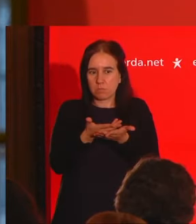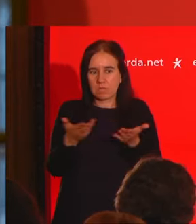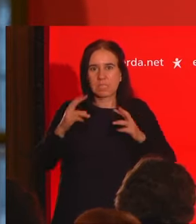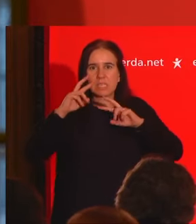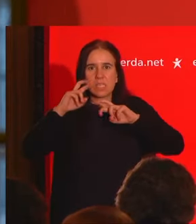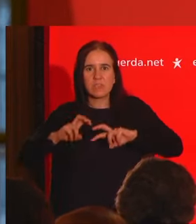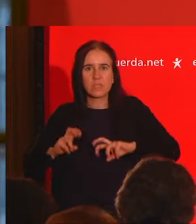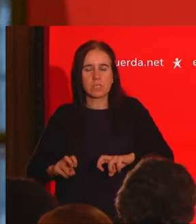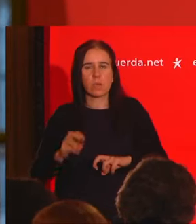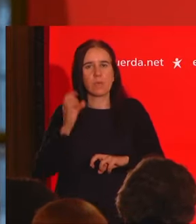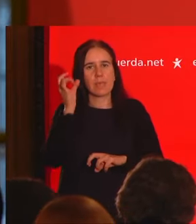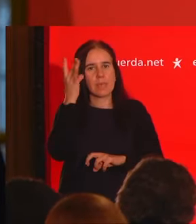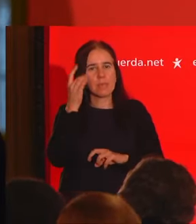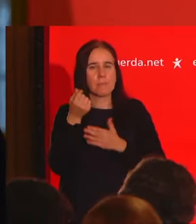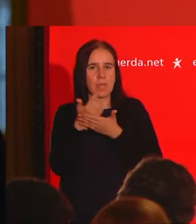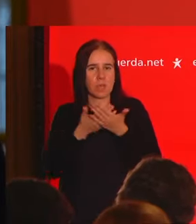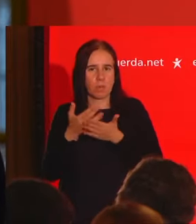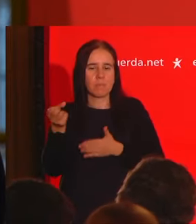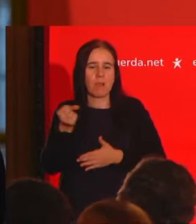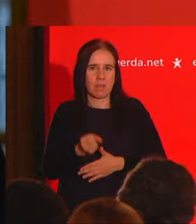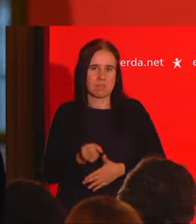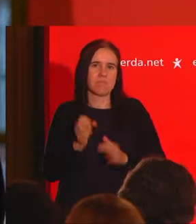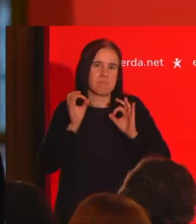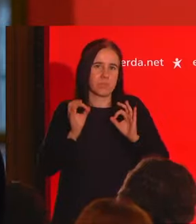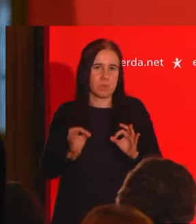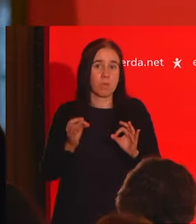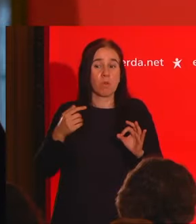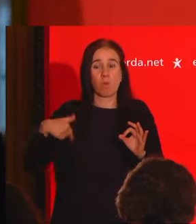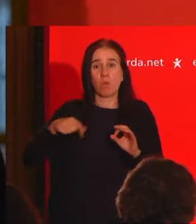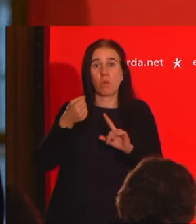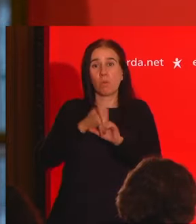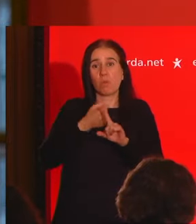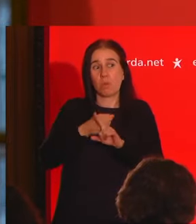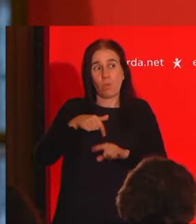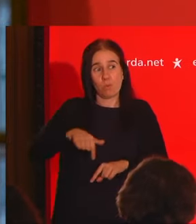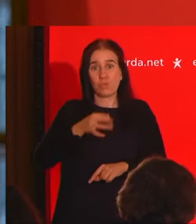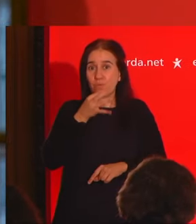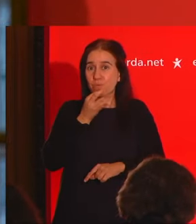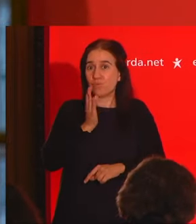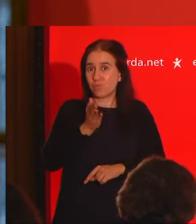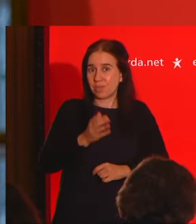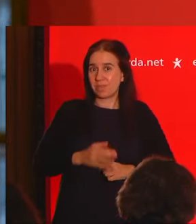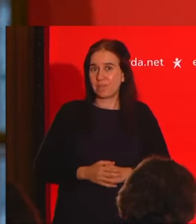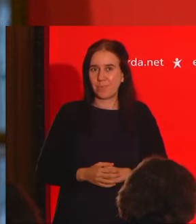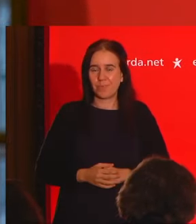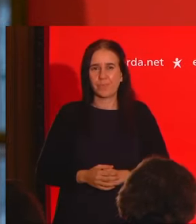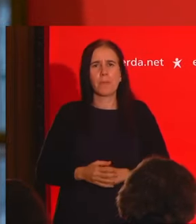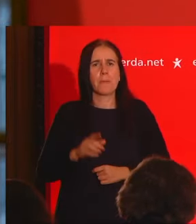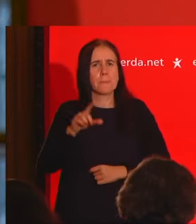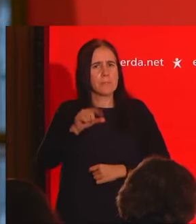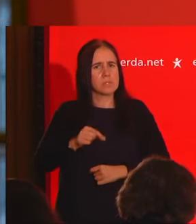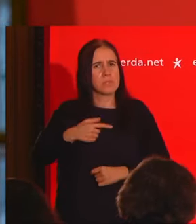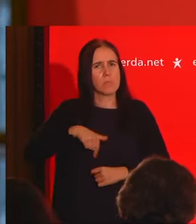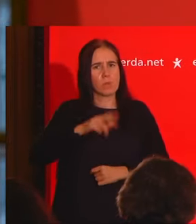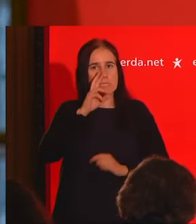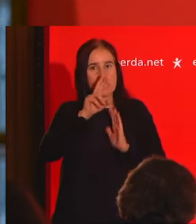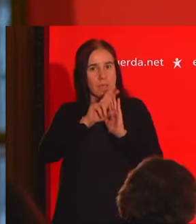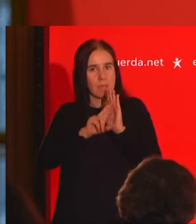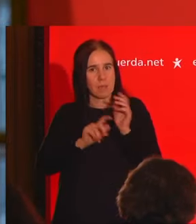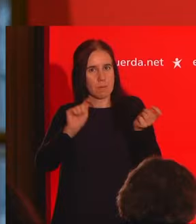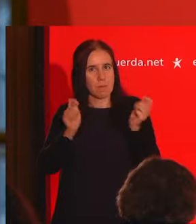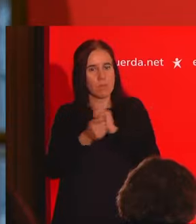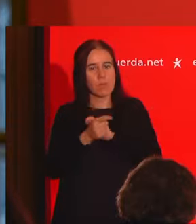investigação do crime económico, seguramente. Temos lutado por isso mesmo, hoje já se falou disso. Mas precisamos também de mudar regras